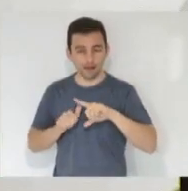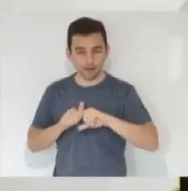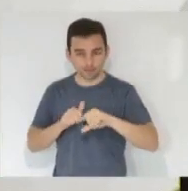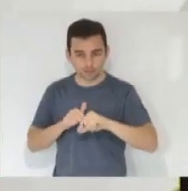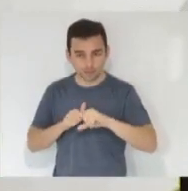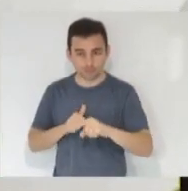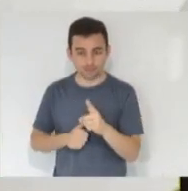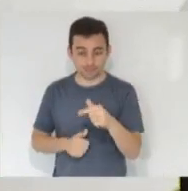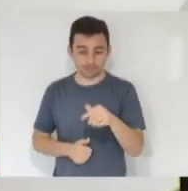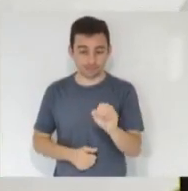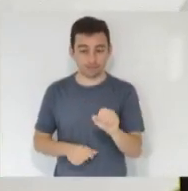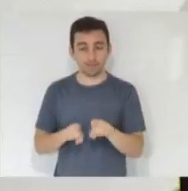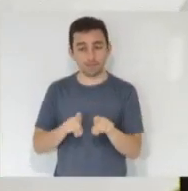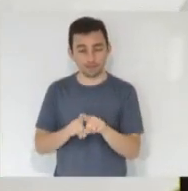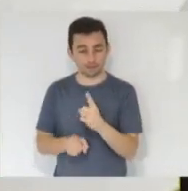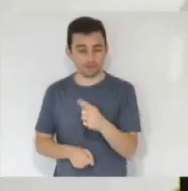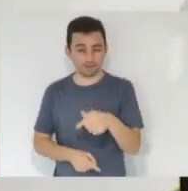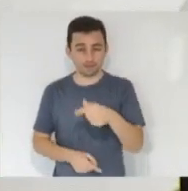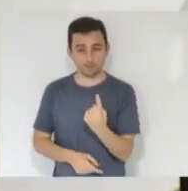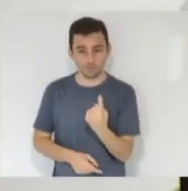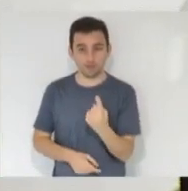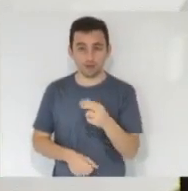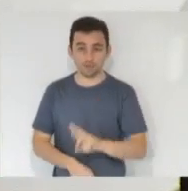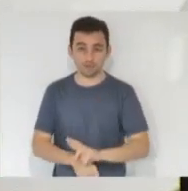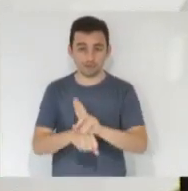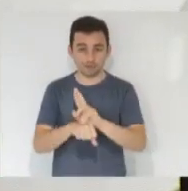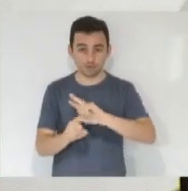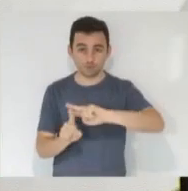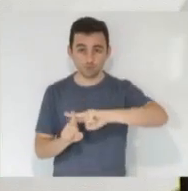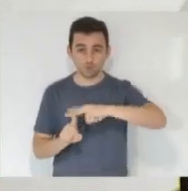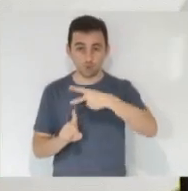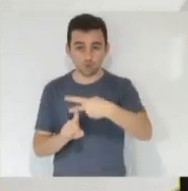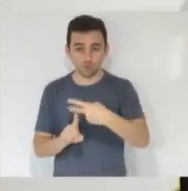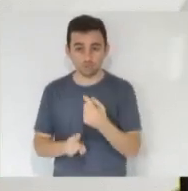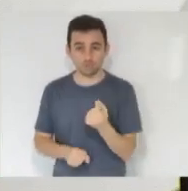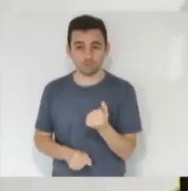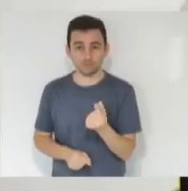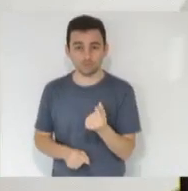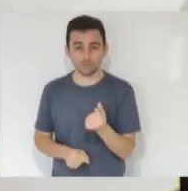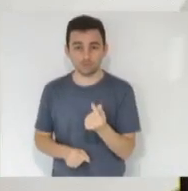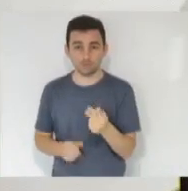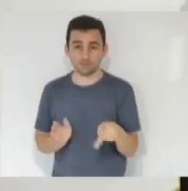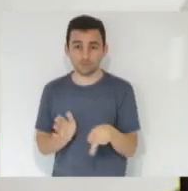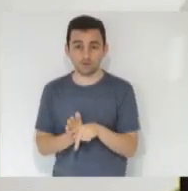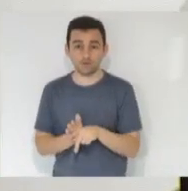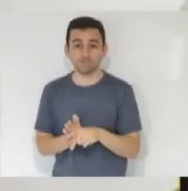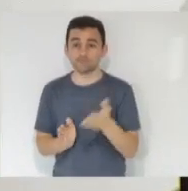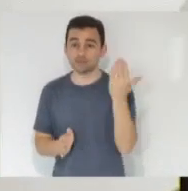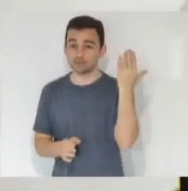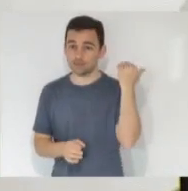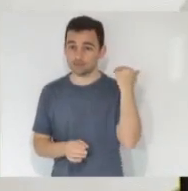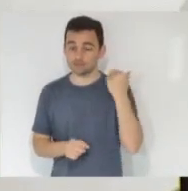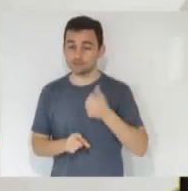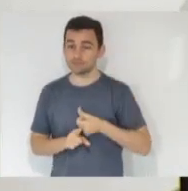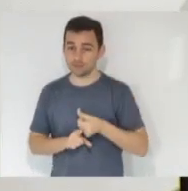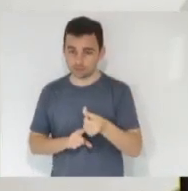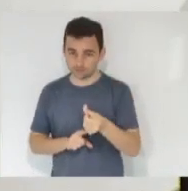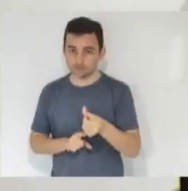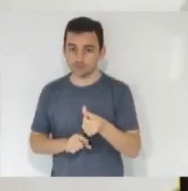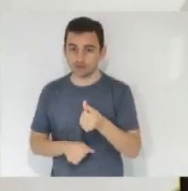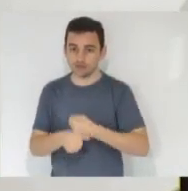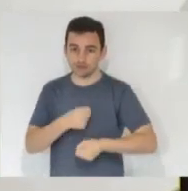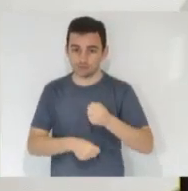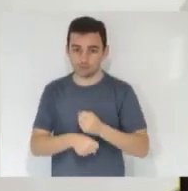171, representam o dobro do investimento que foi feito no último semestre do ano